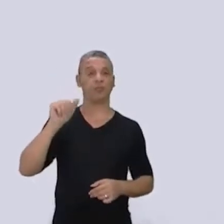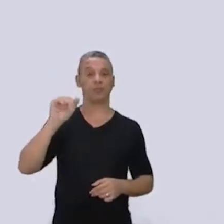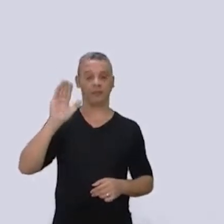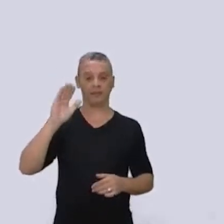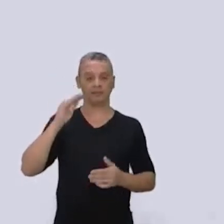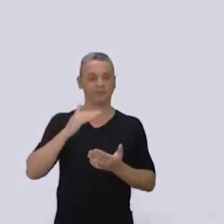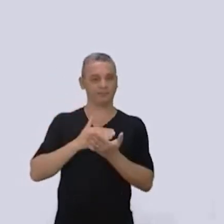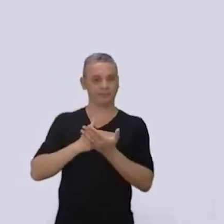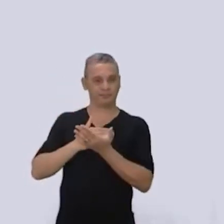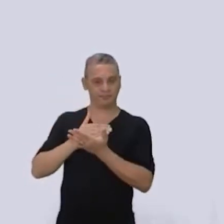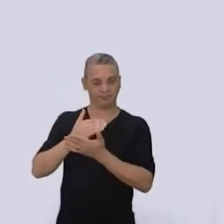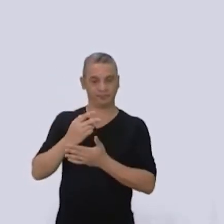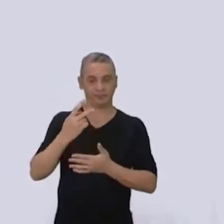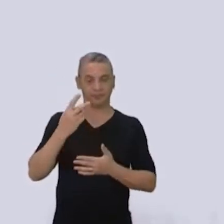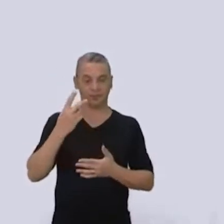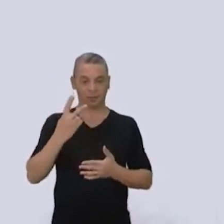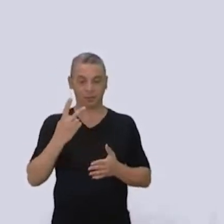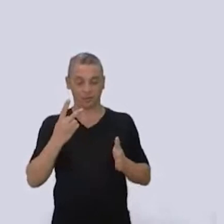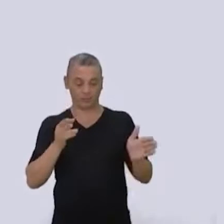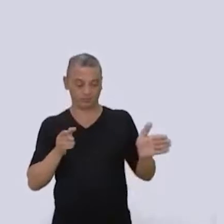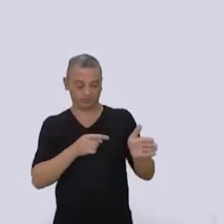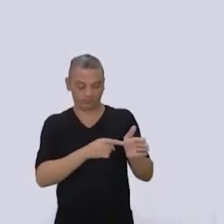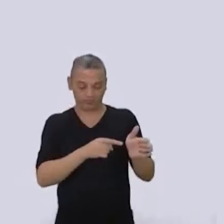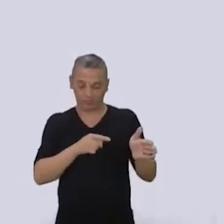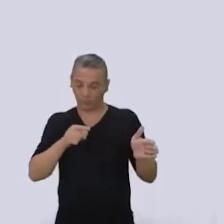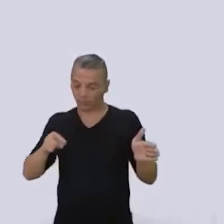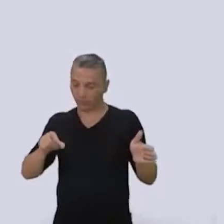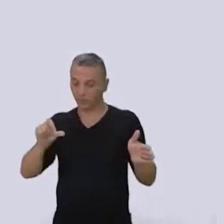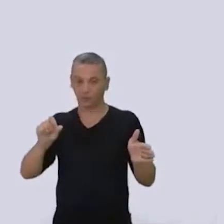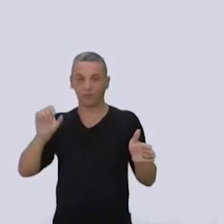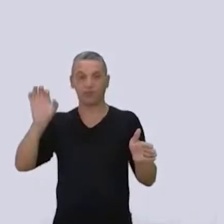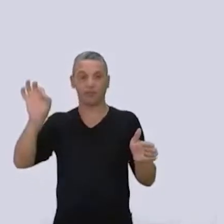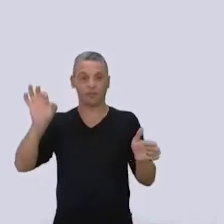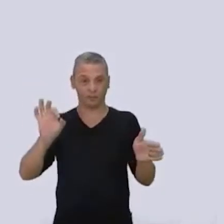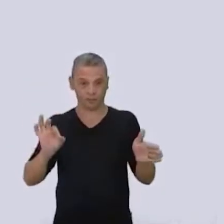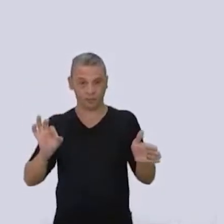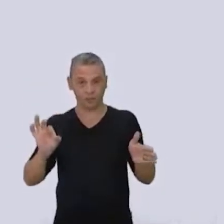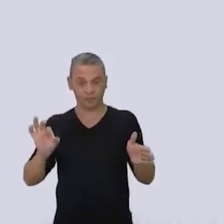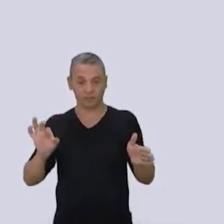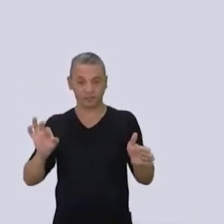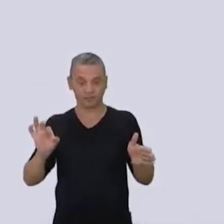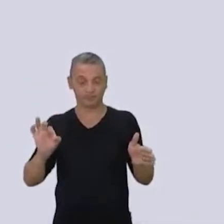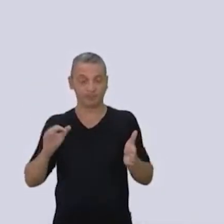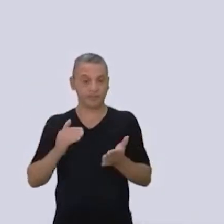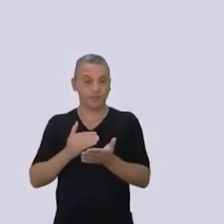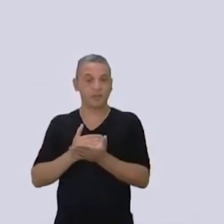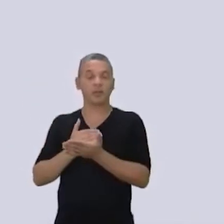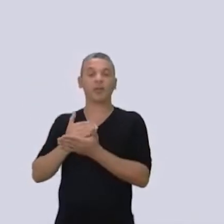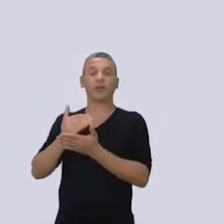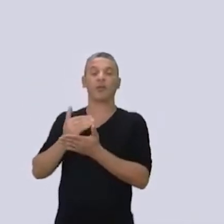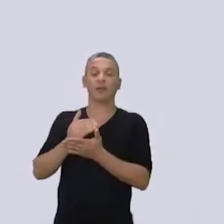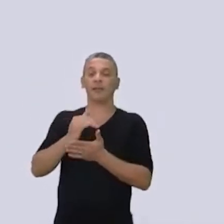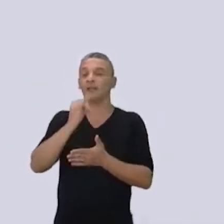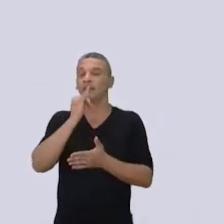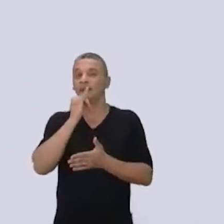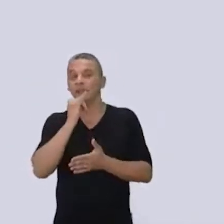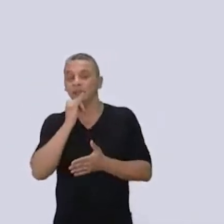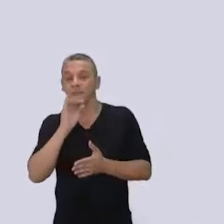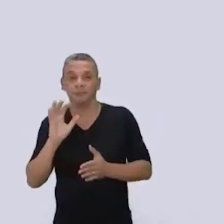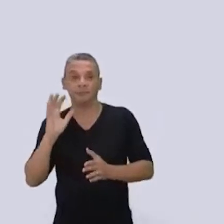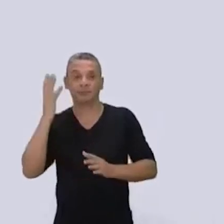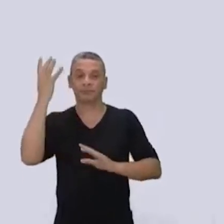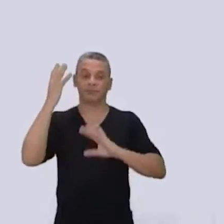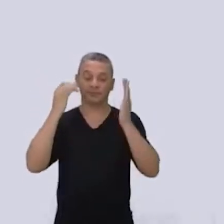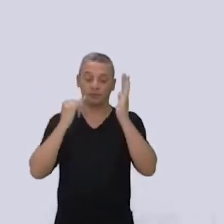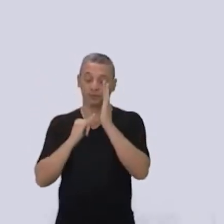gente começa o ano com 2% e termina com um pouco mais de 9%, tá? E aí, para começar a conter os efeitos